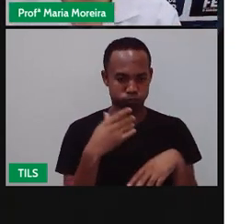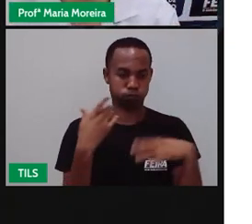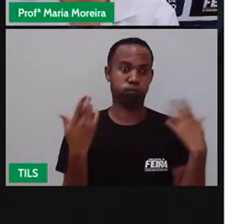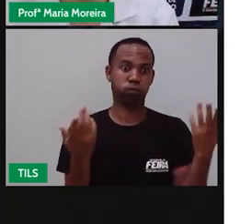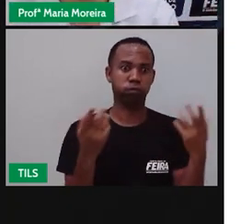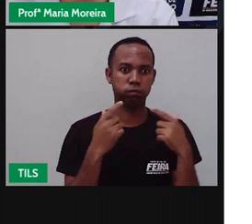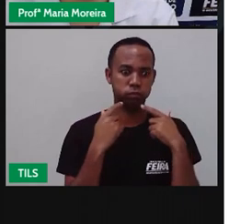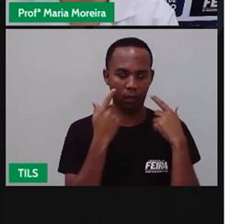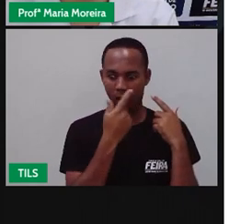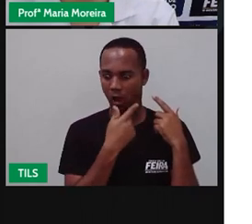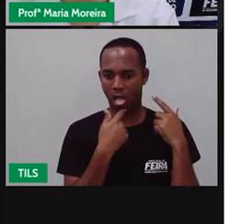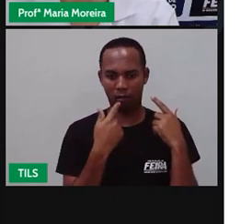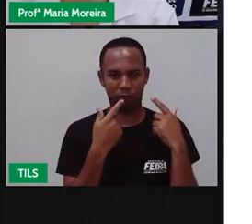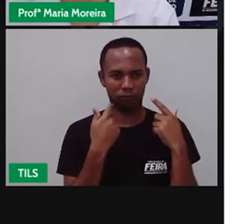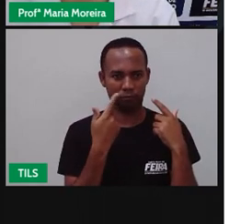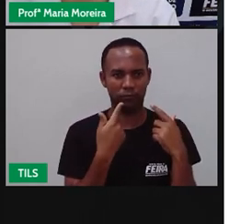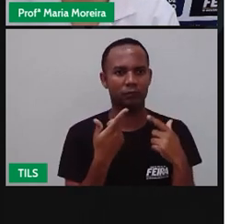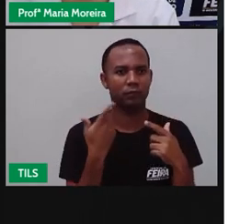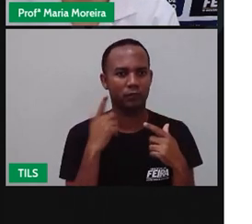sólida.